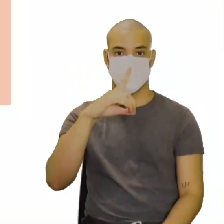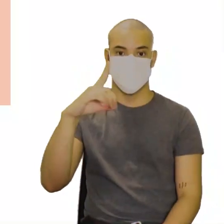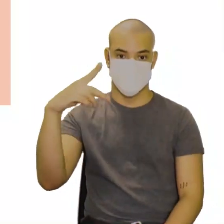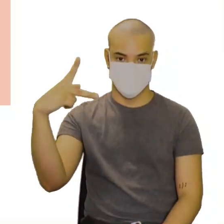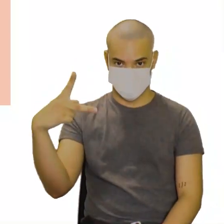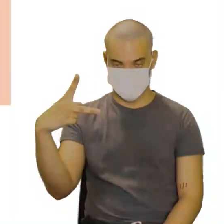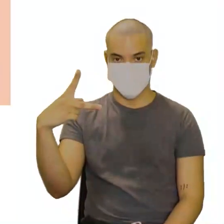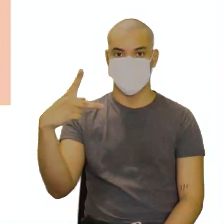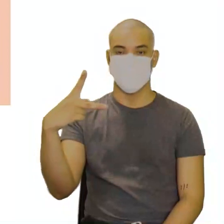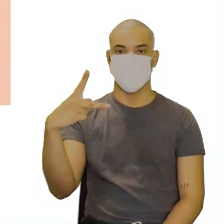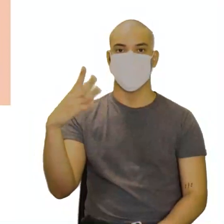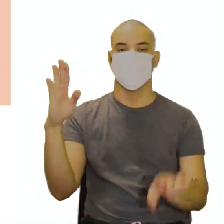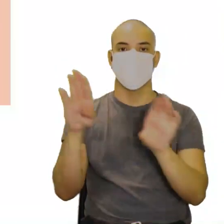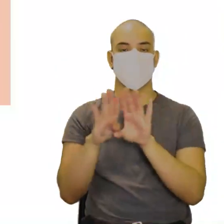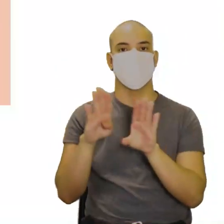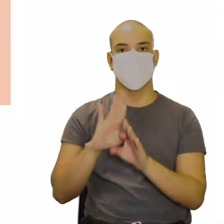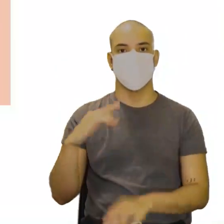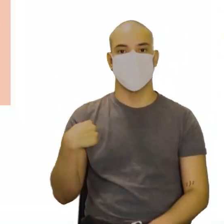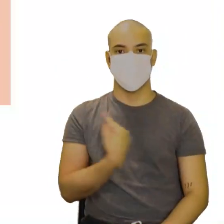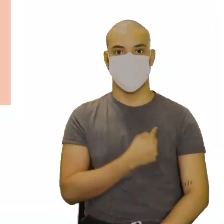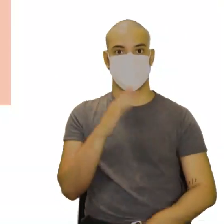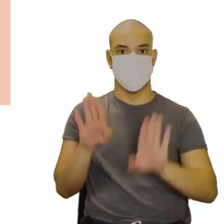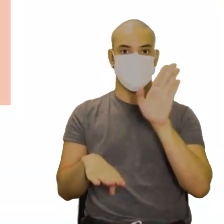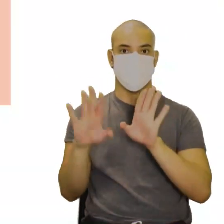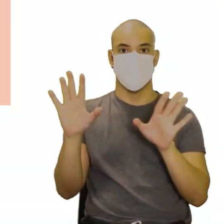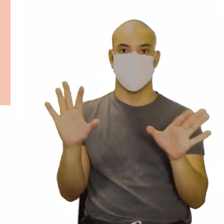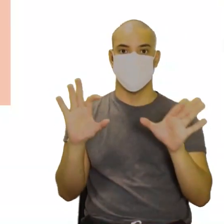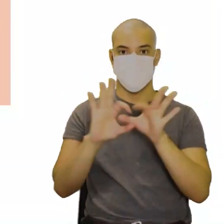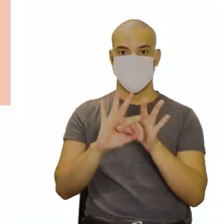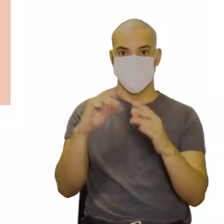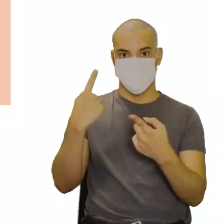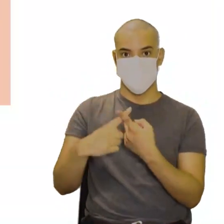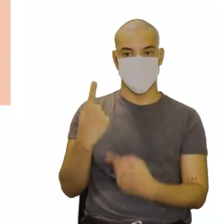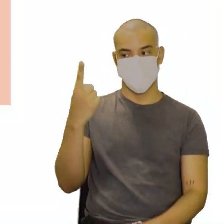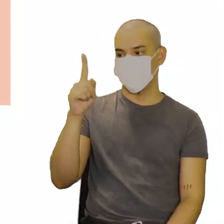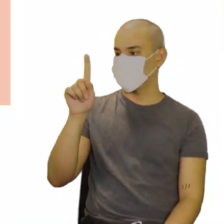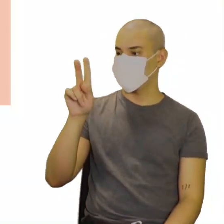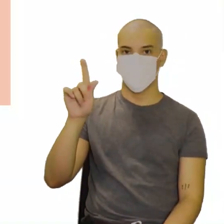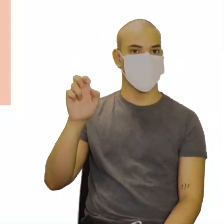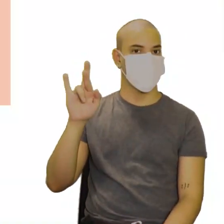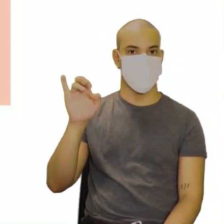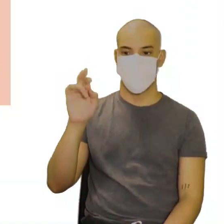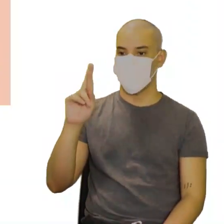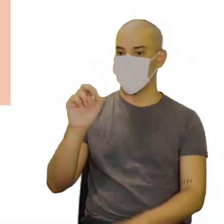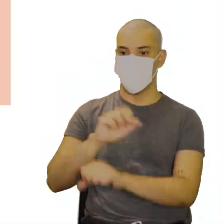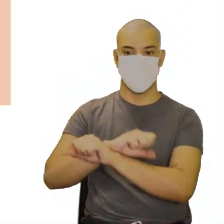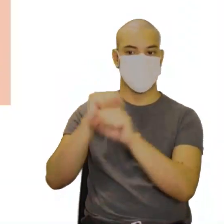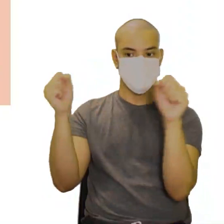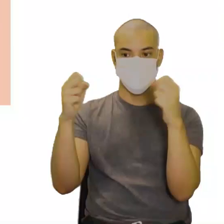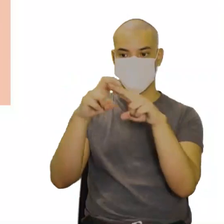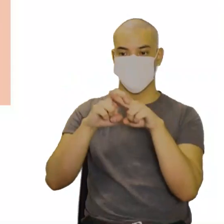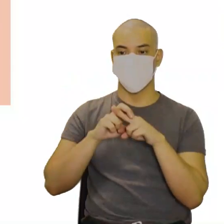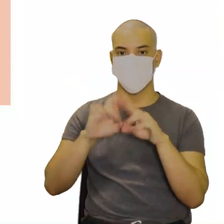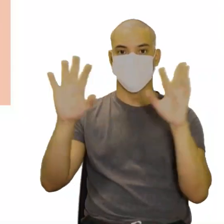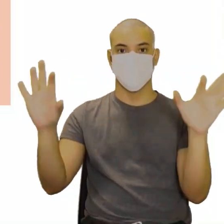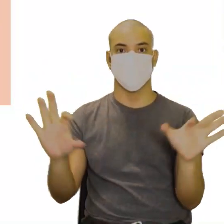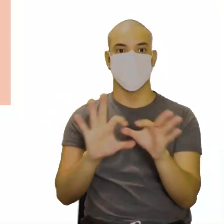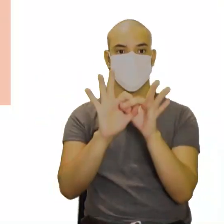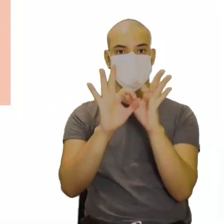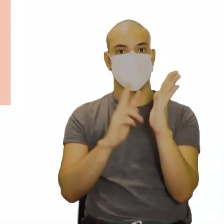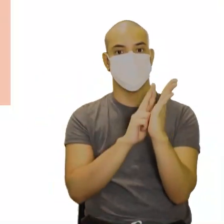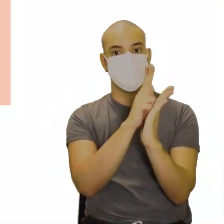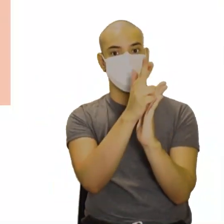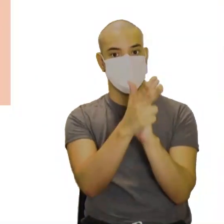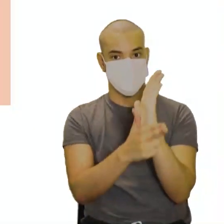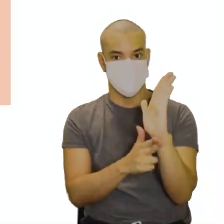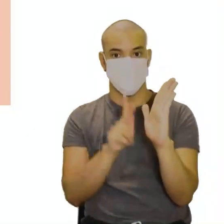potencial. E a gente geralmente associa, porque um gerador só não vai dar conta, então a gente faz uma associação de